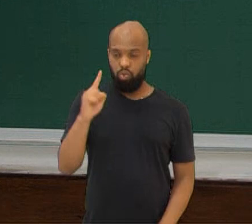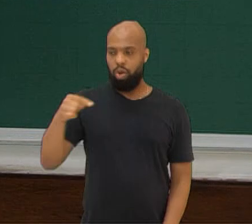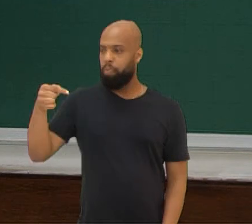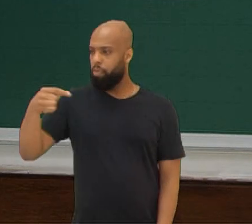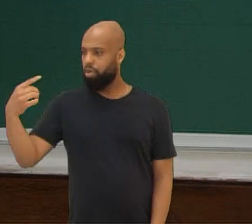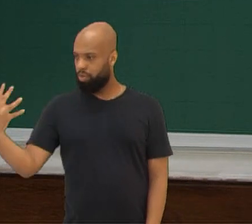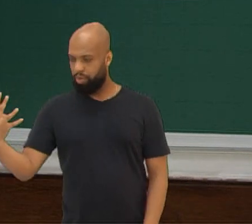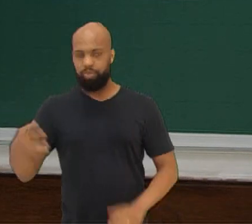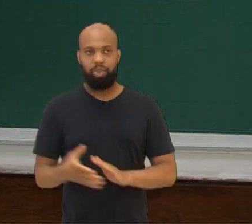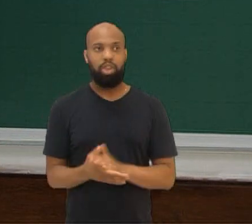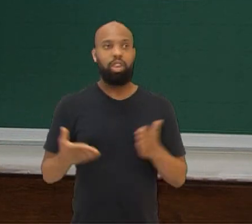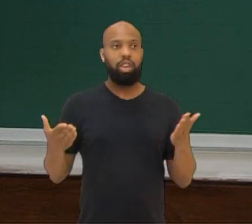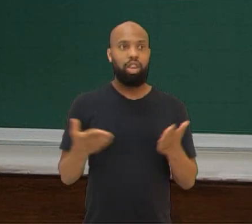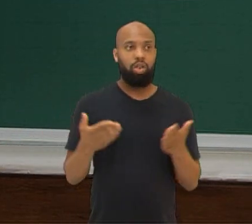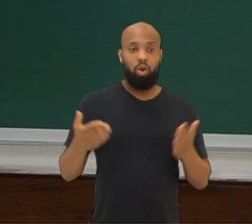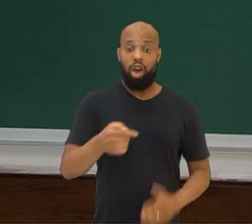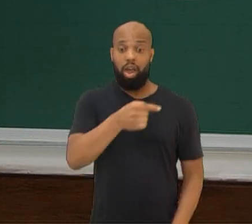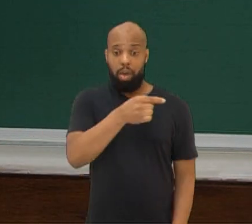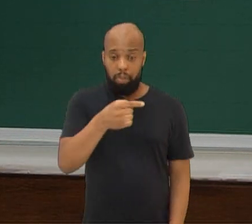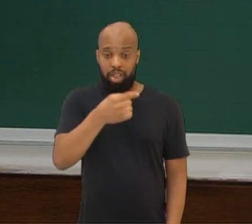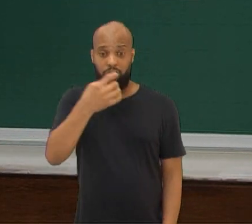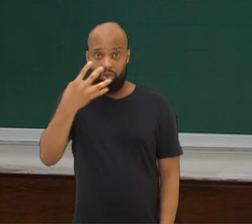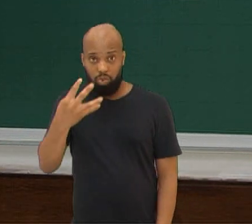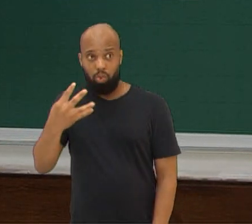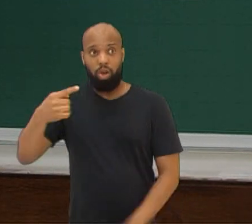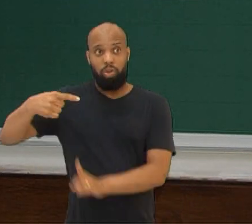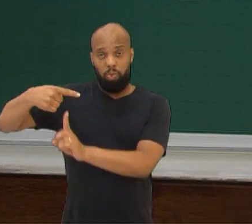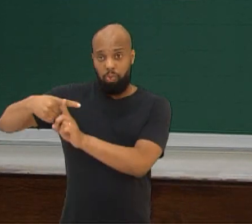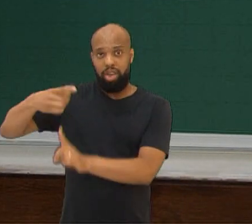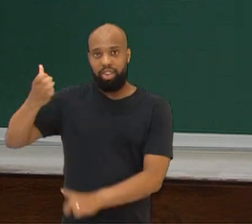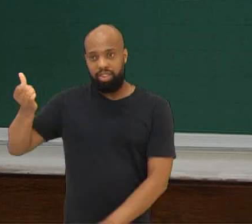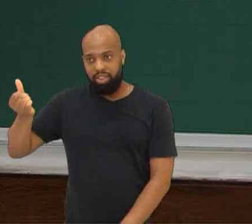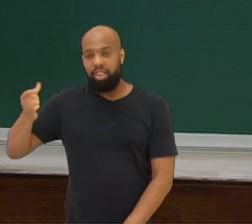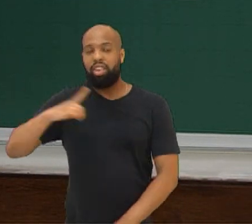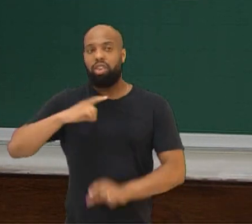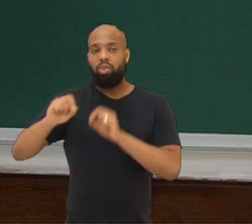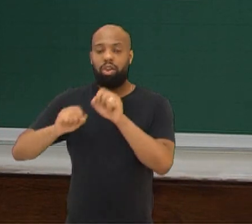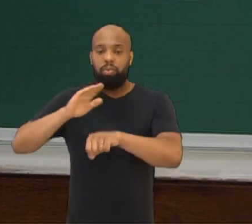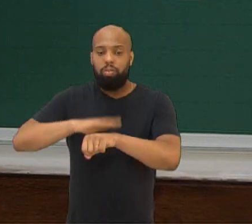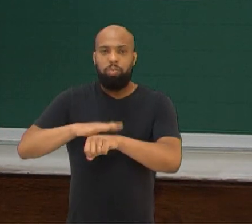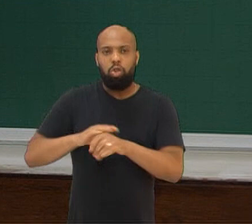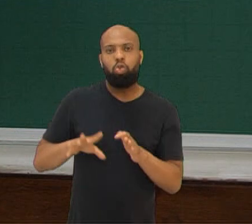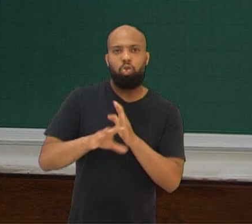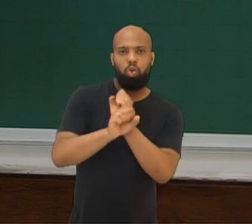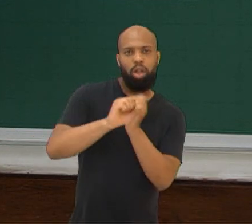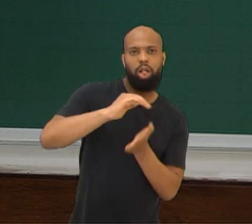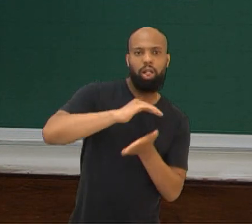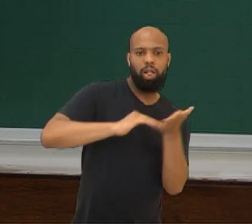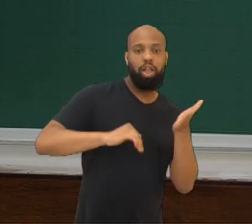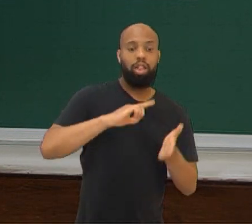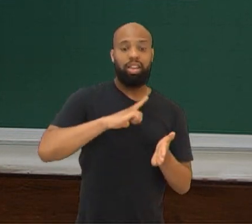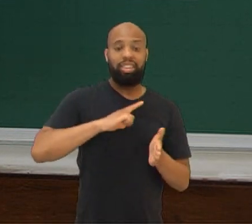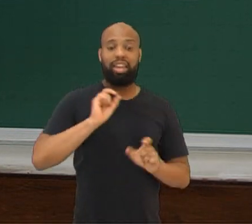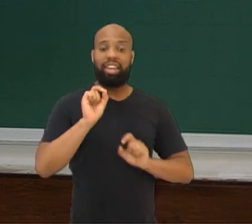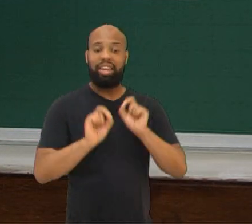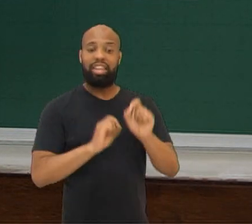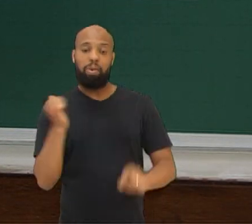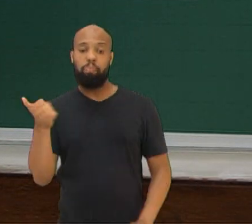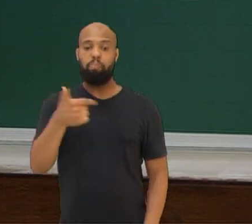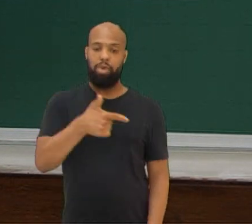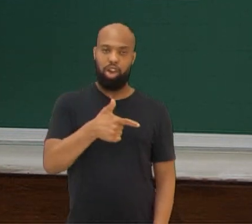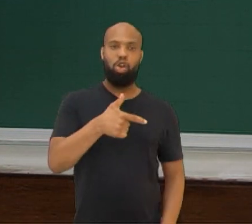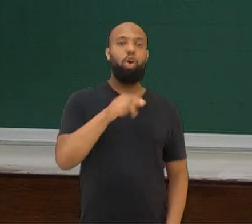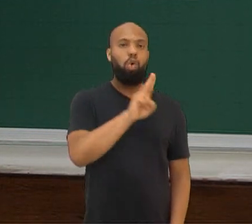4. Menos 4 mais 6, lembrem, na adição, eu pego o sinal do maior e